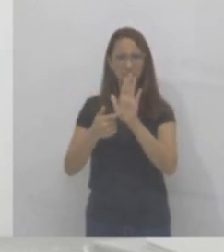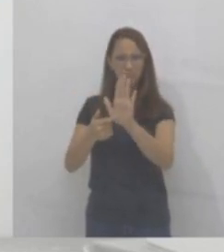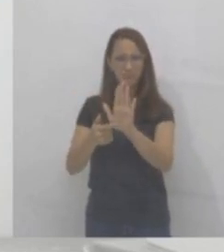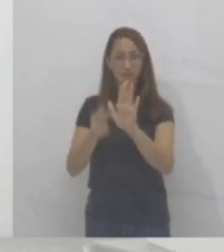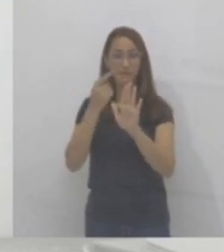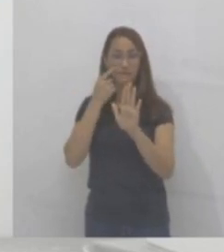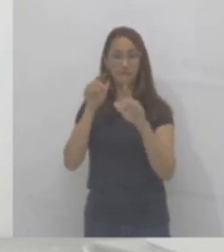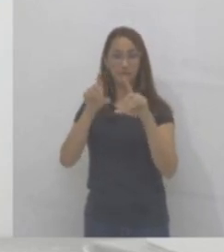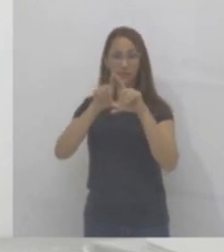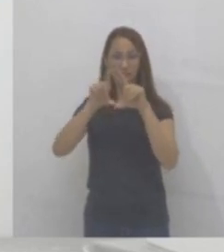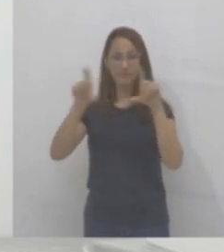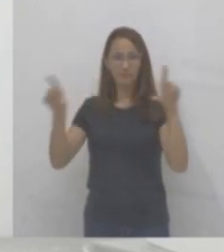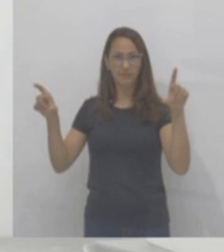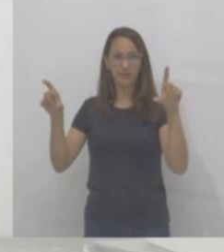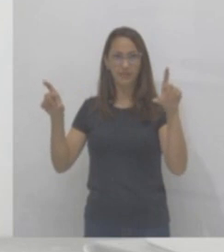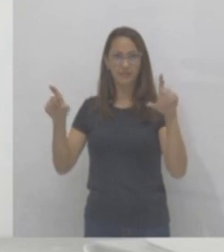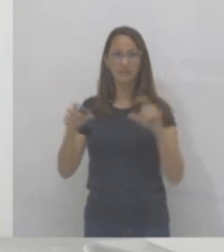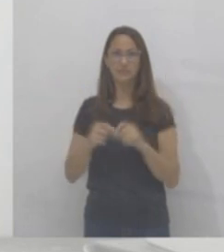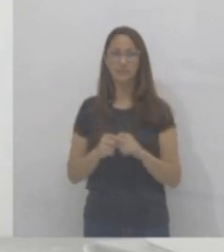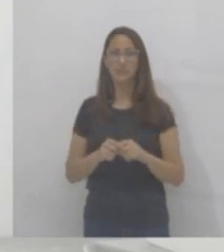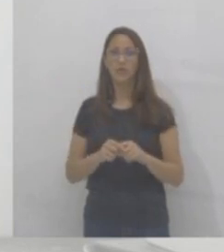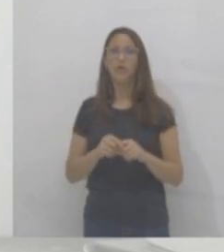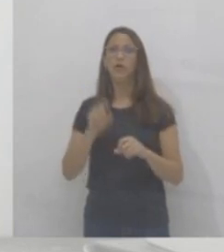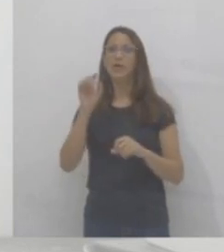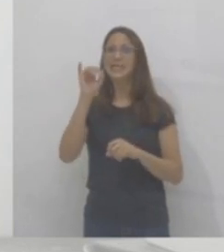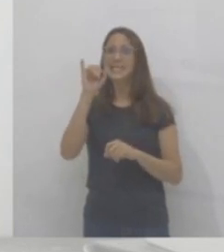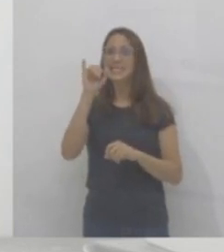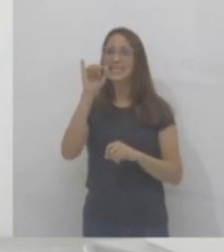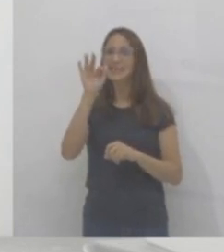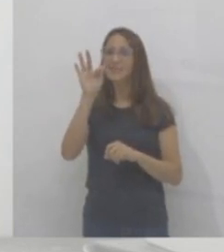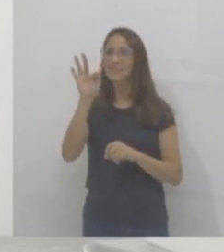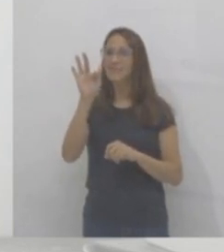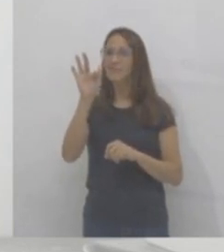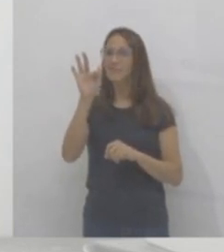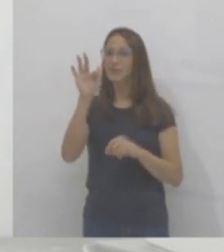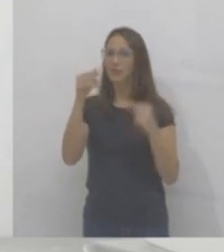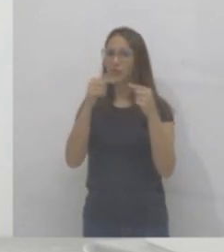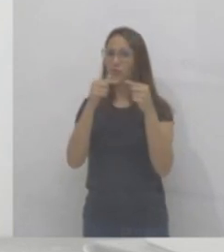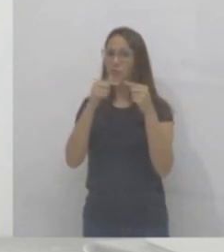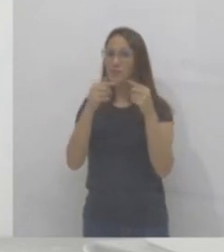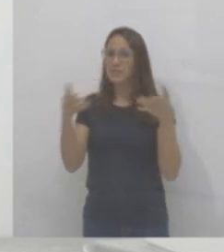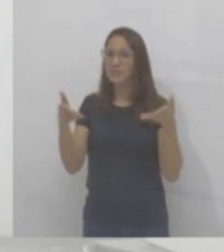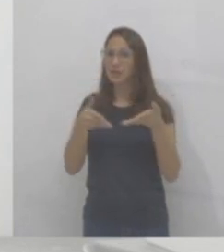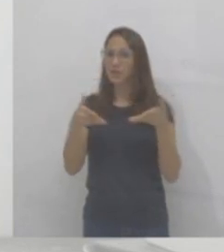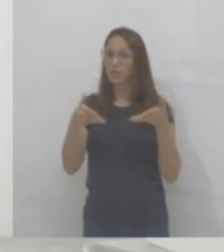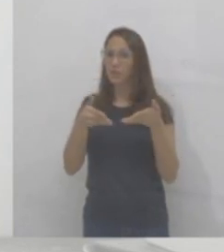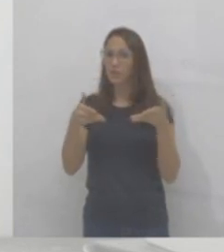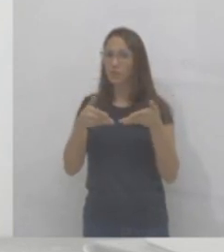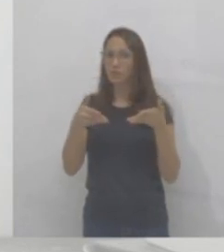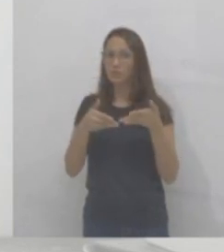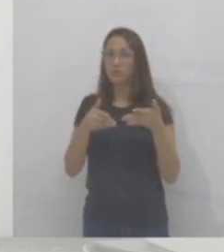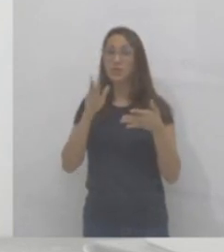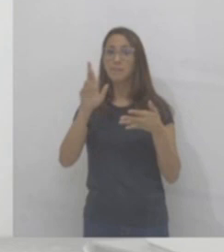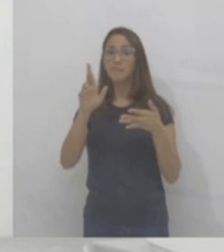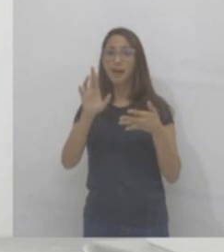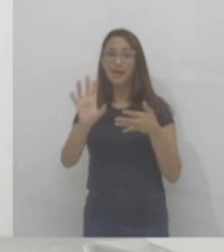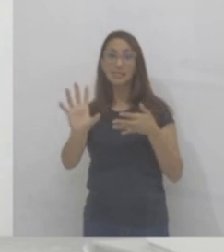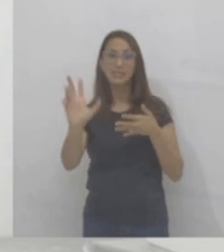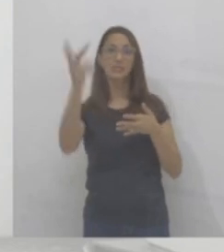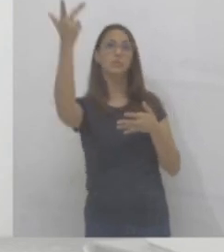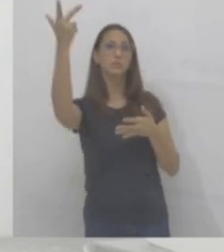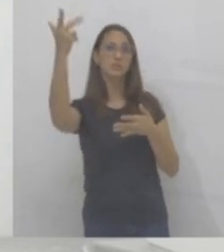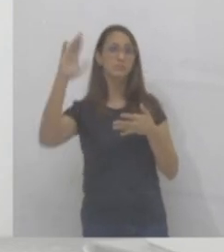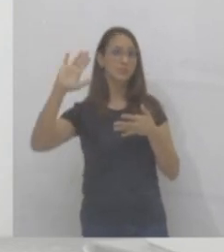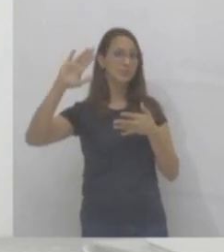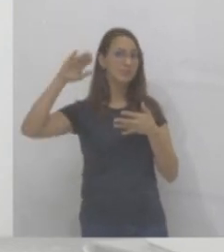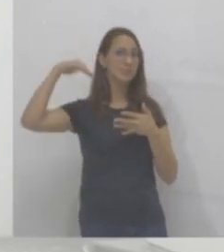atenção na frase. Eu estava dizendo que a condição feita com if é no presente. Só que o resultado, ou a ação planejada, a